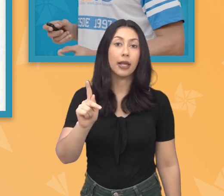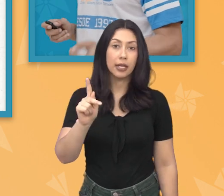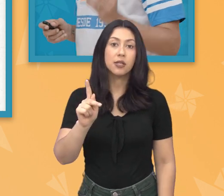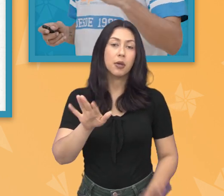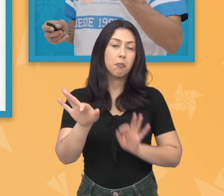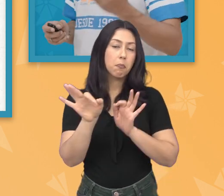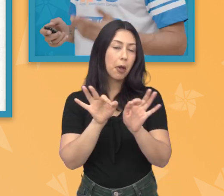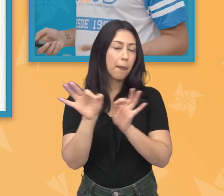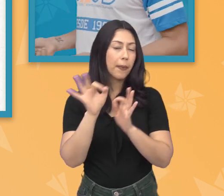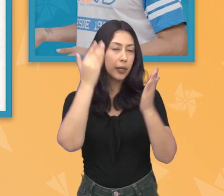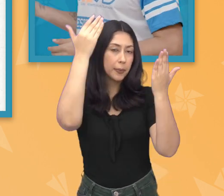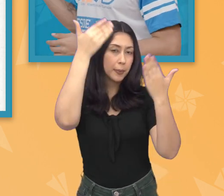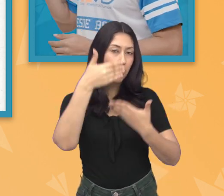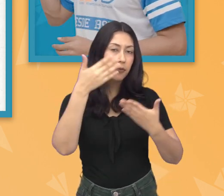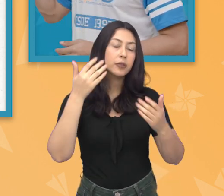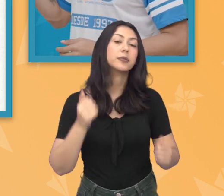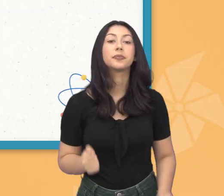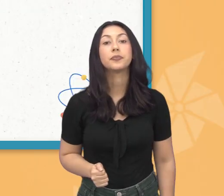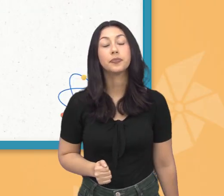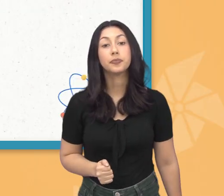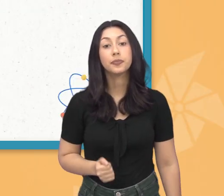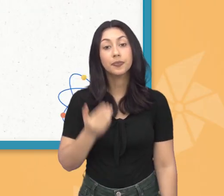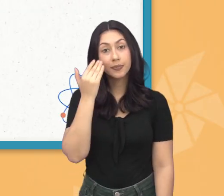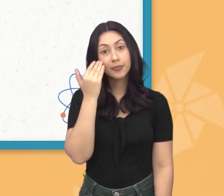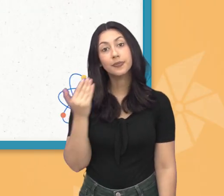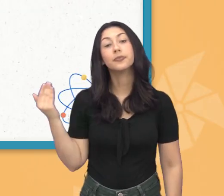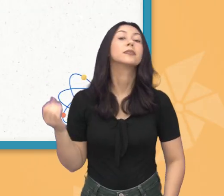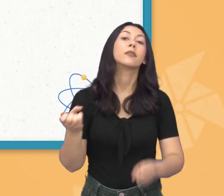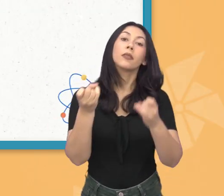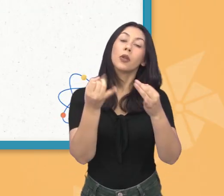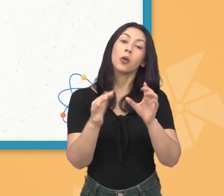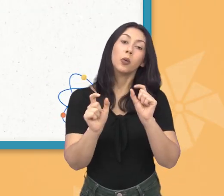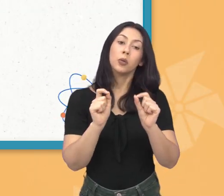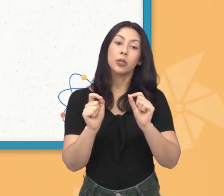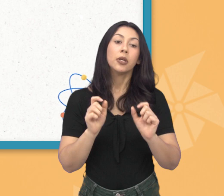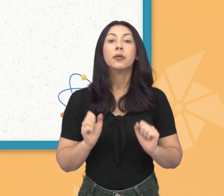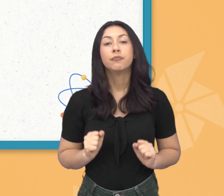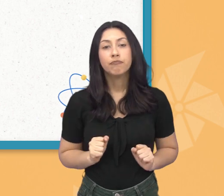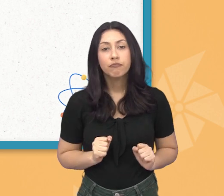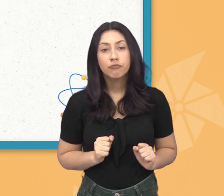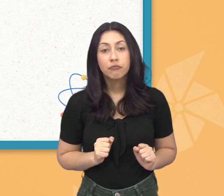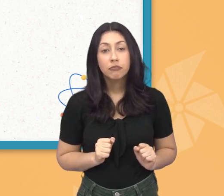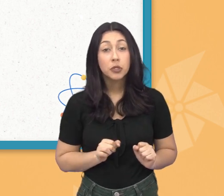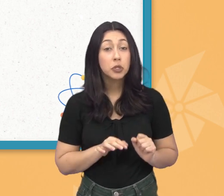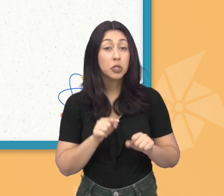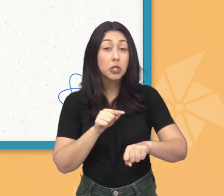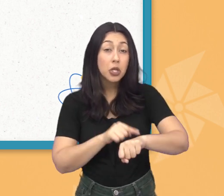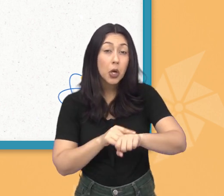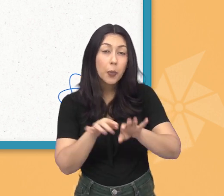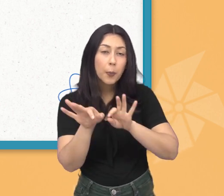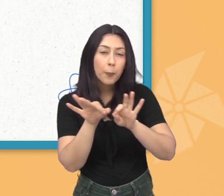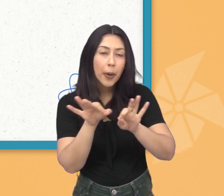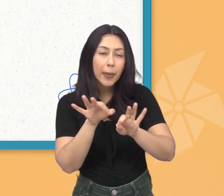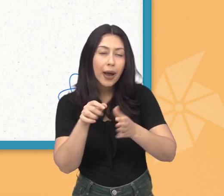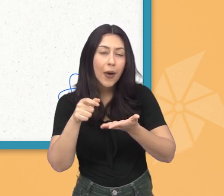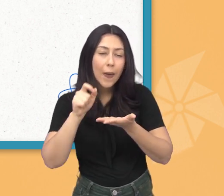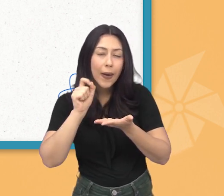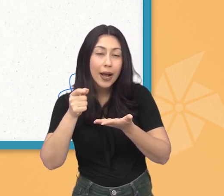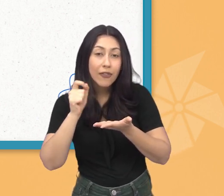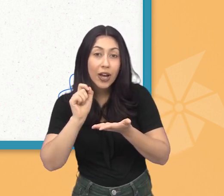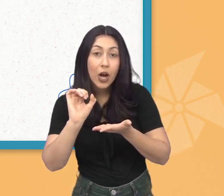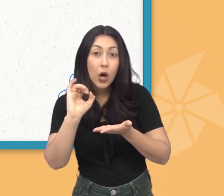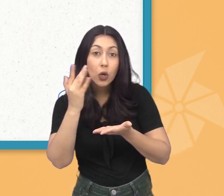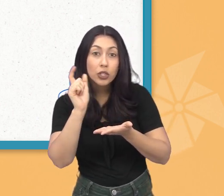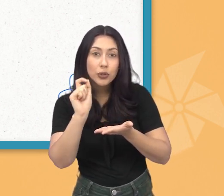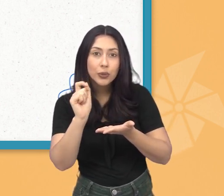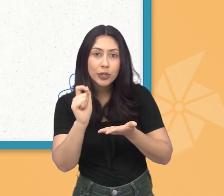sua preparadora de provas. Nesse exercício fala o seguinte, vou ler aqui para vocês. Na preparação do café, a água quente entra em